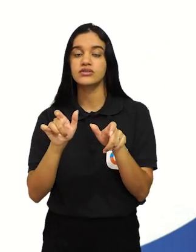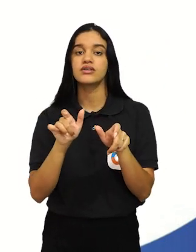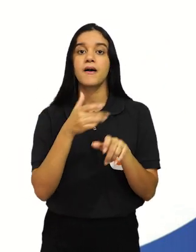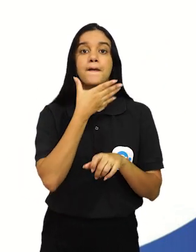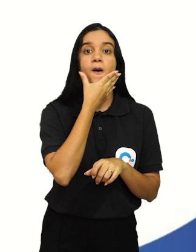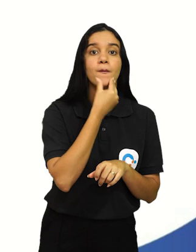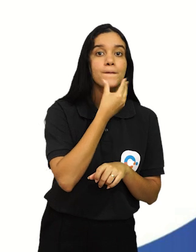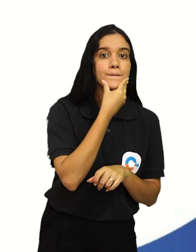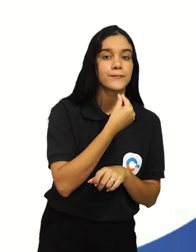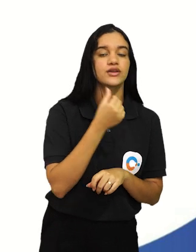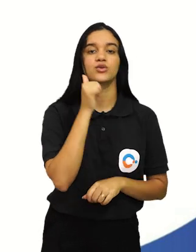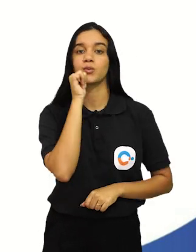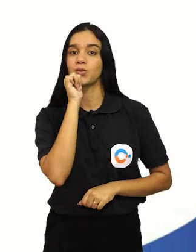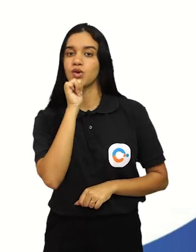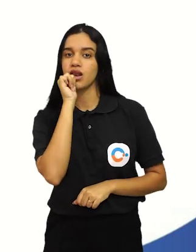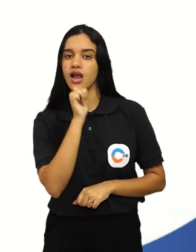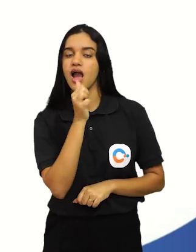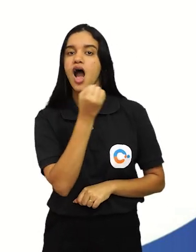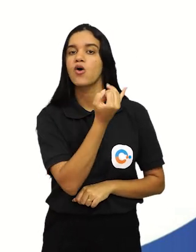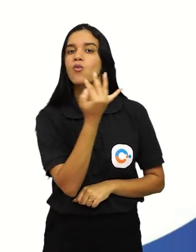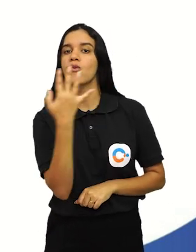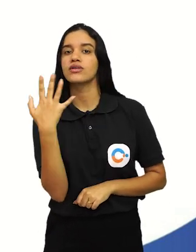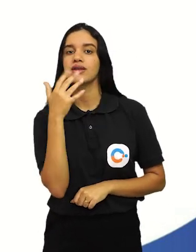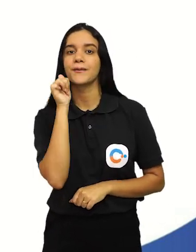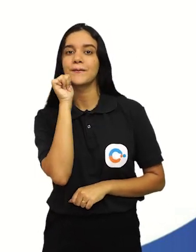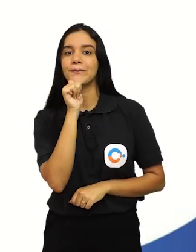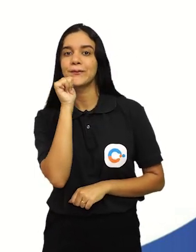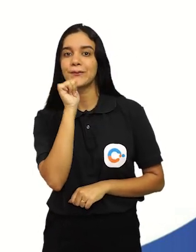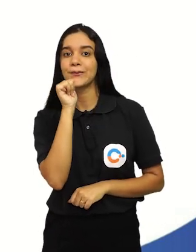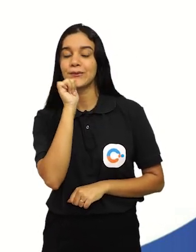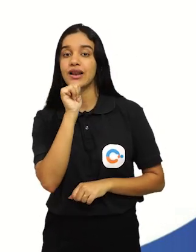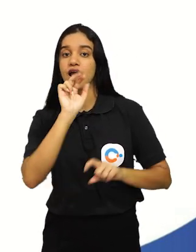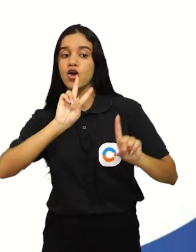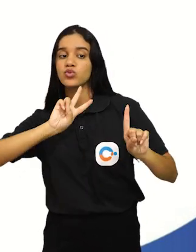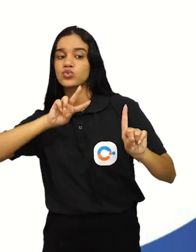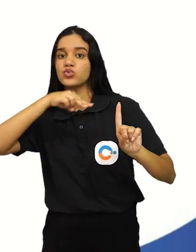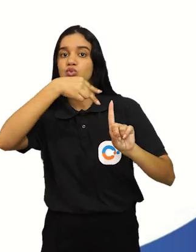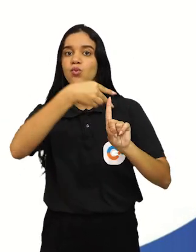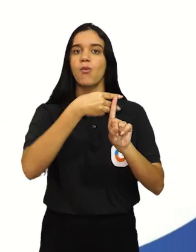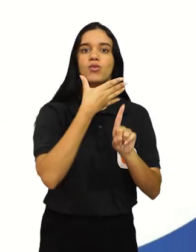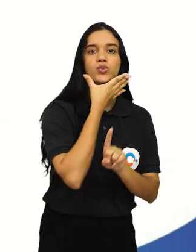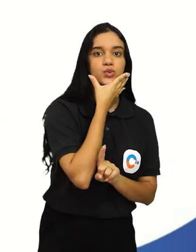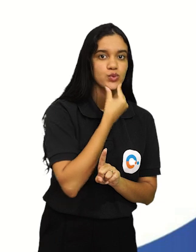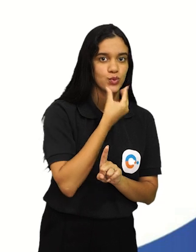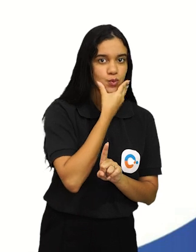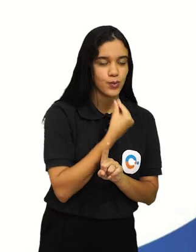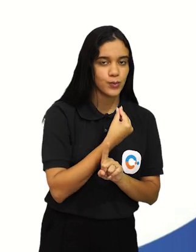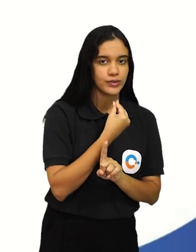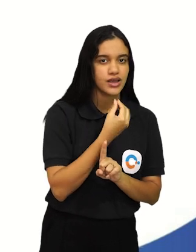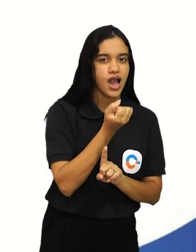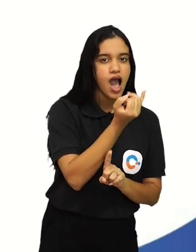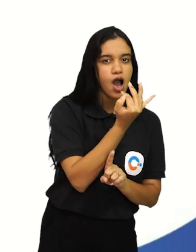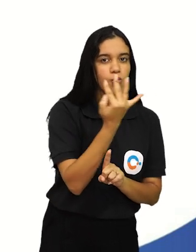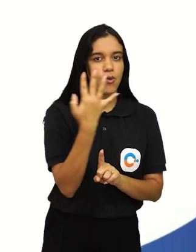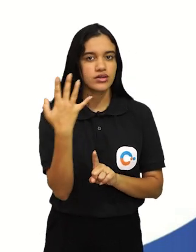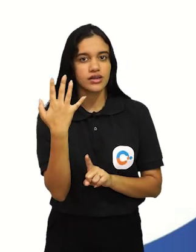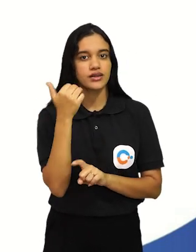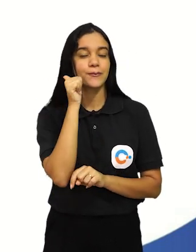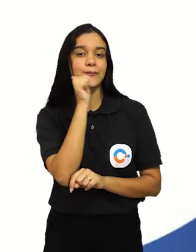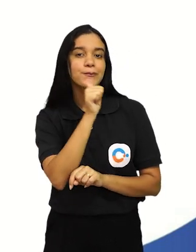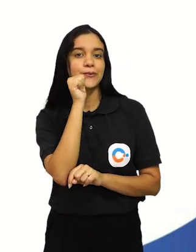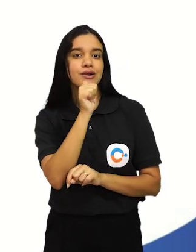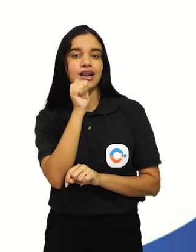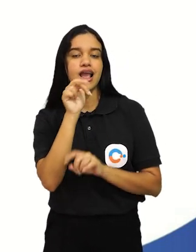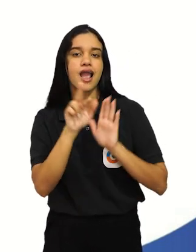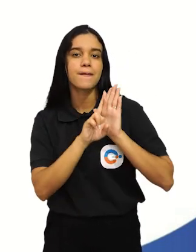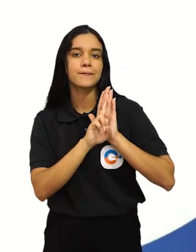homens e mulheres a quantidade de mulheres era o dobro de homem onde a quantidade de mulheres